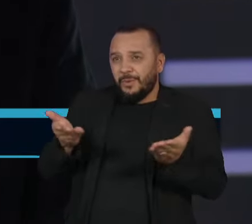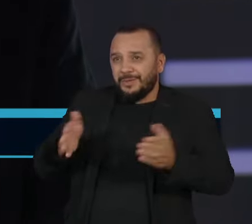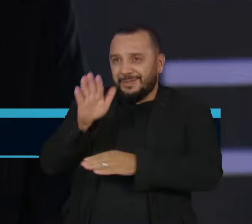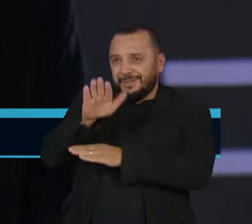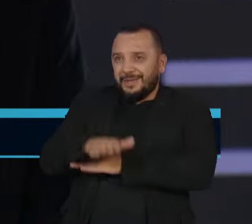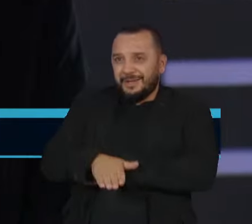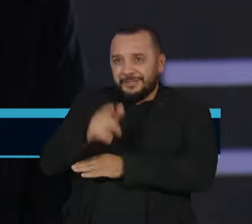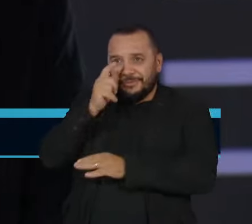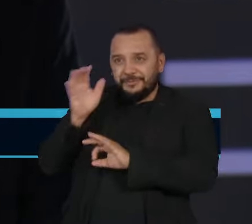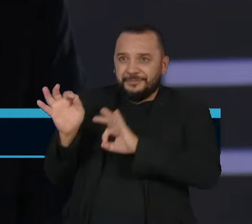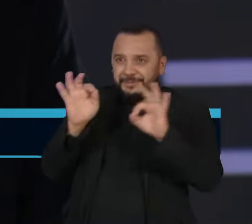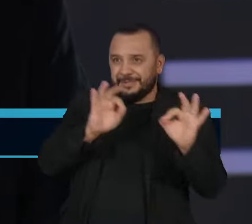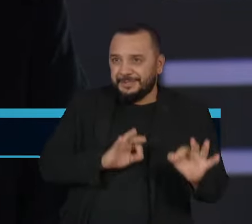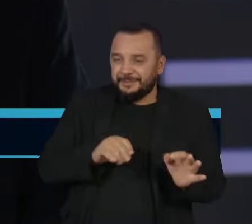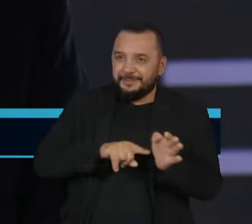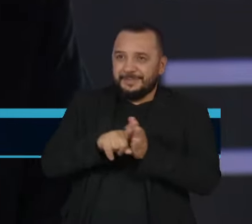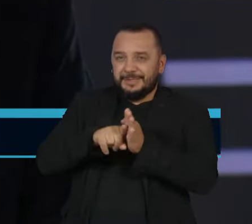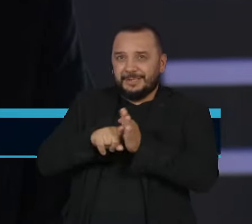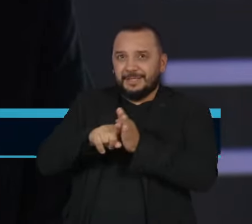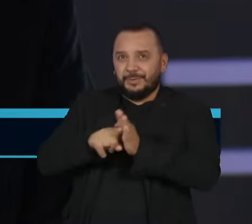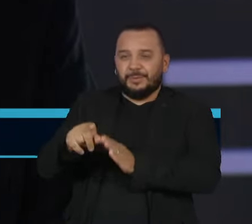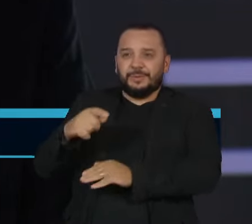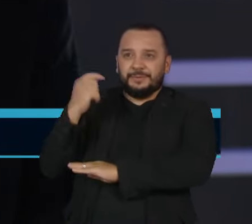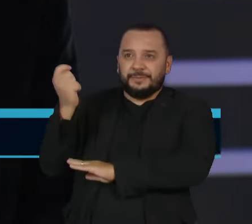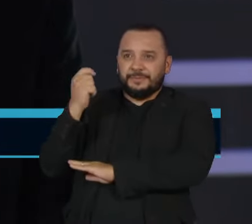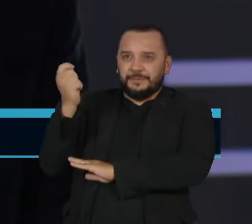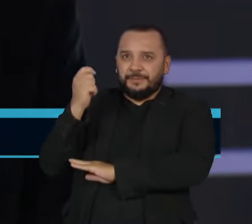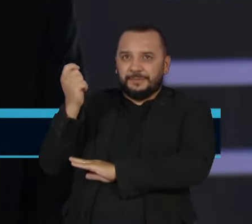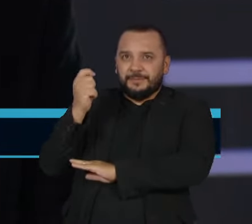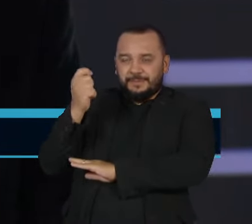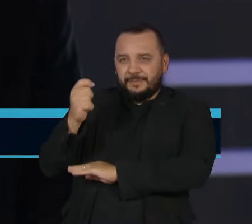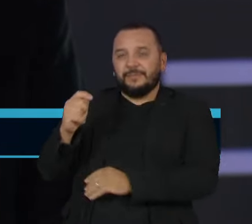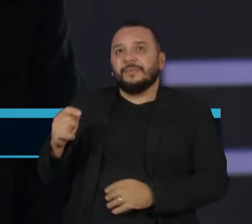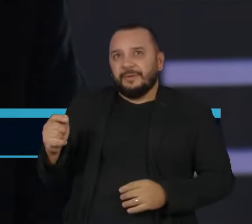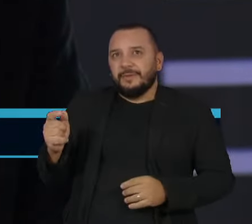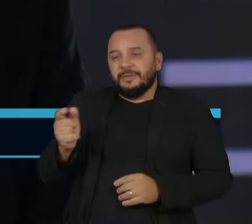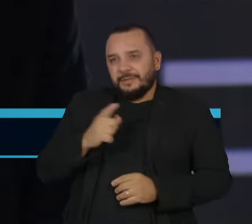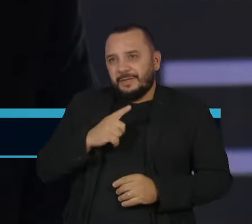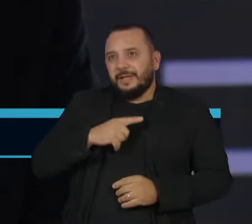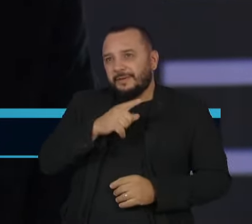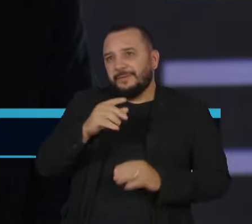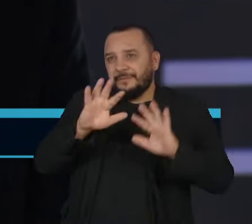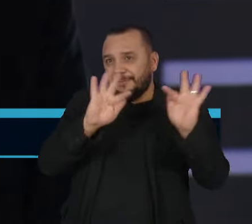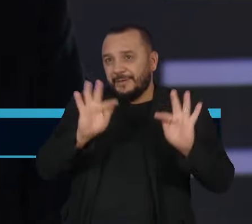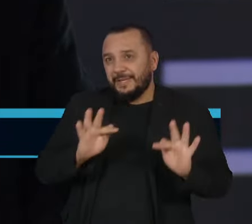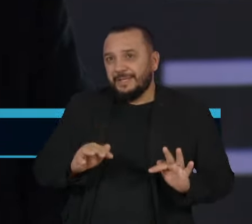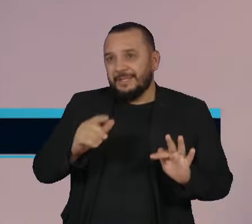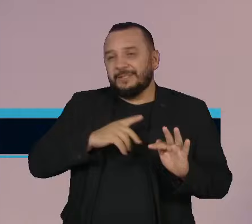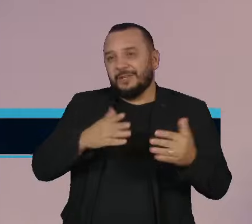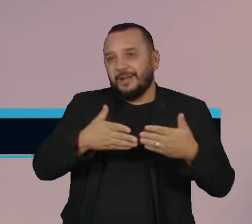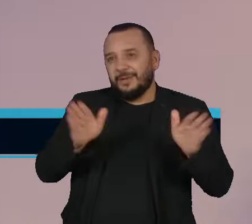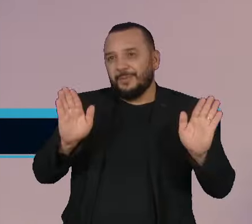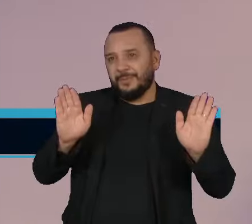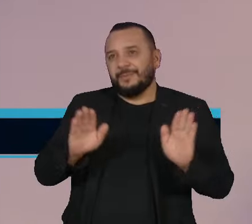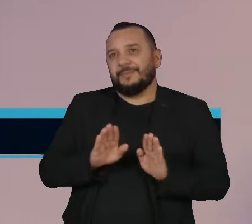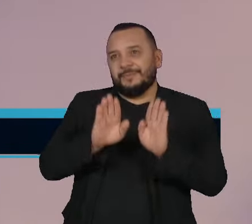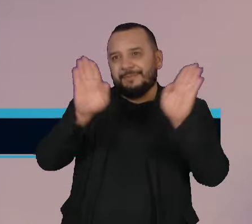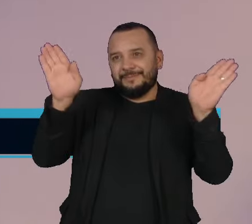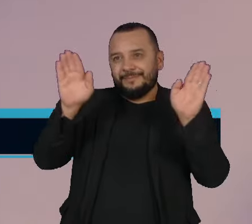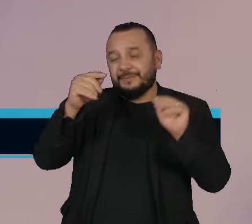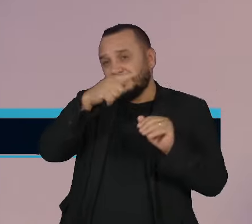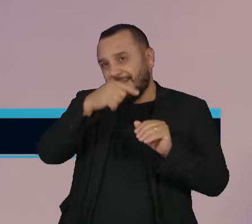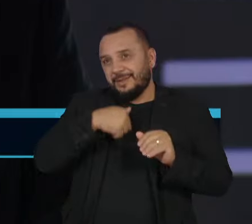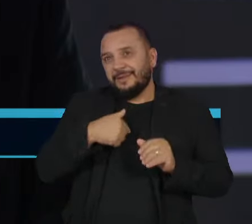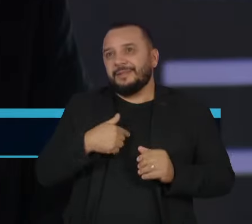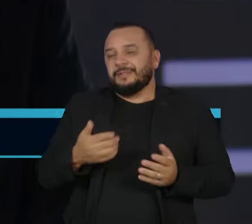uma apresentação de um pesquisador do Rio Grande do Sul, que estava inclusive comemorando o aeroporto também, aberto, e ele